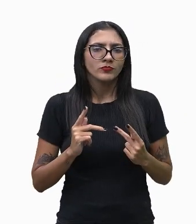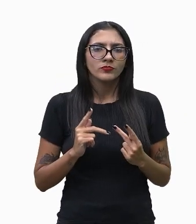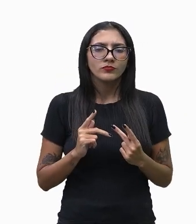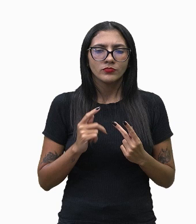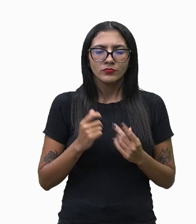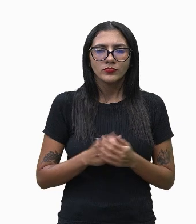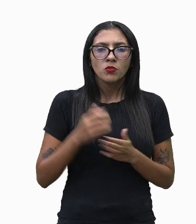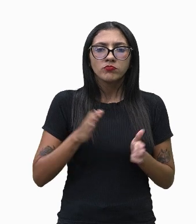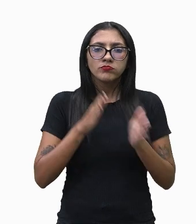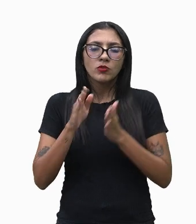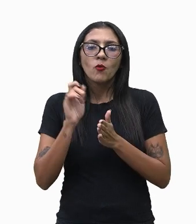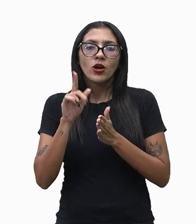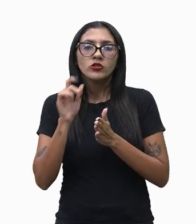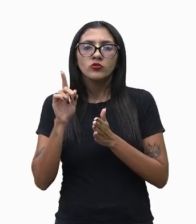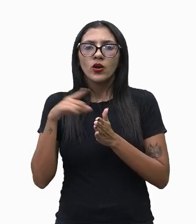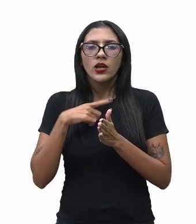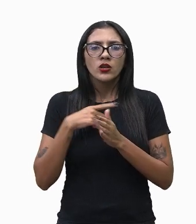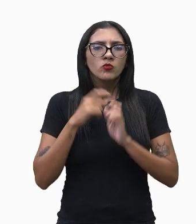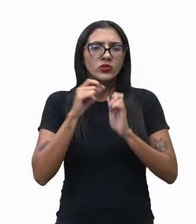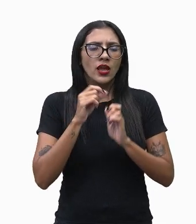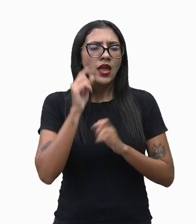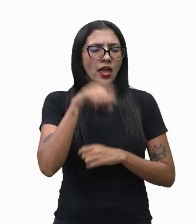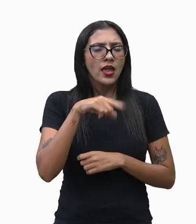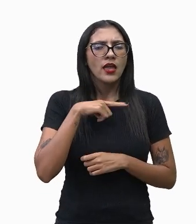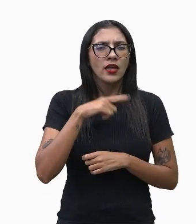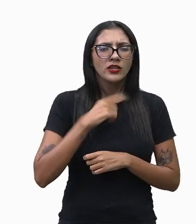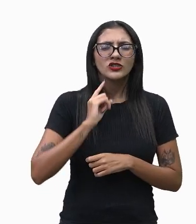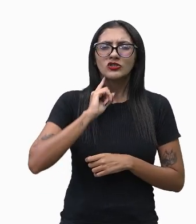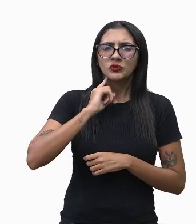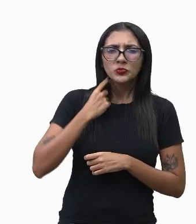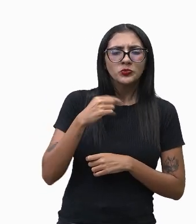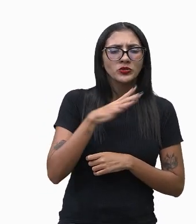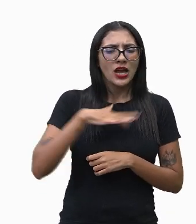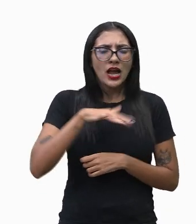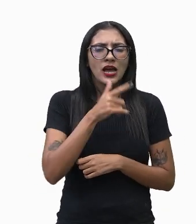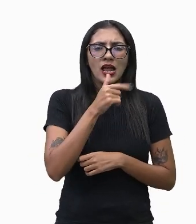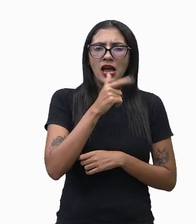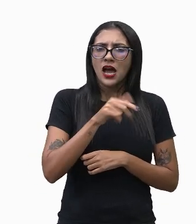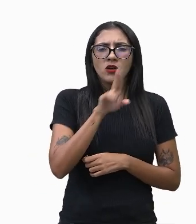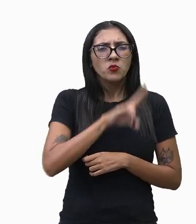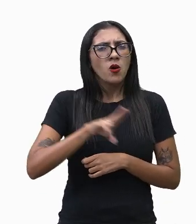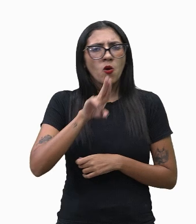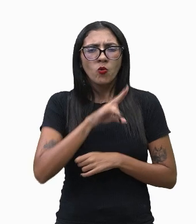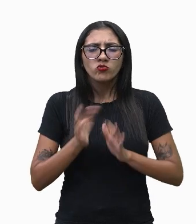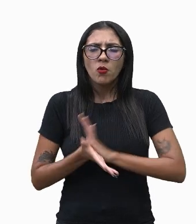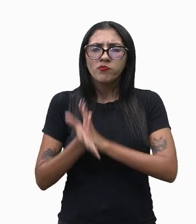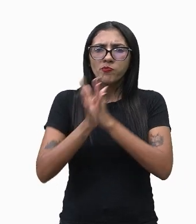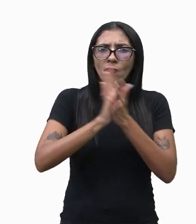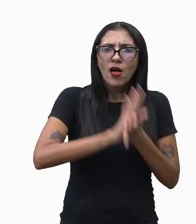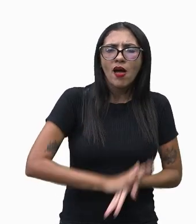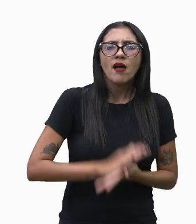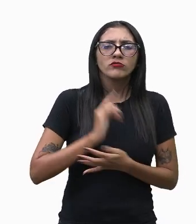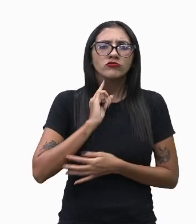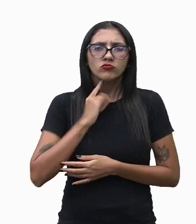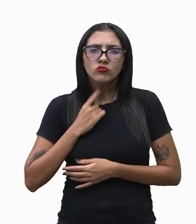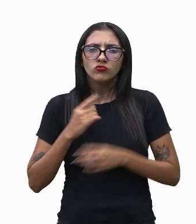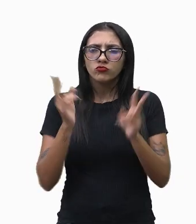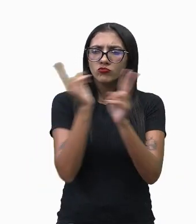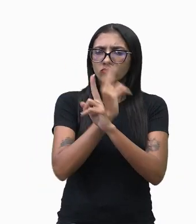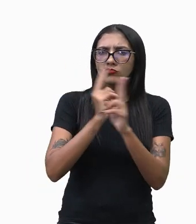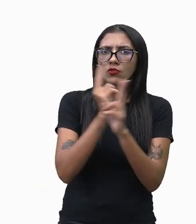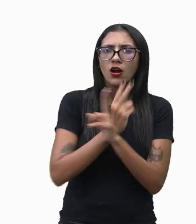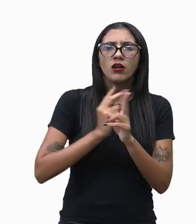fala, é desse jeito, meu filho, eles poluem a água, usam todos os recursos naturais, poluem o ar, fazem tudo